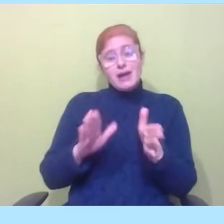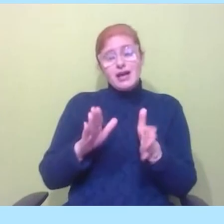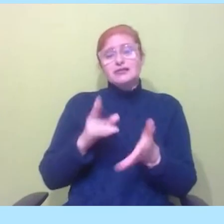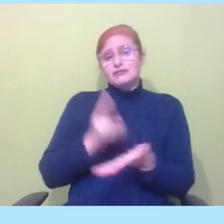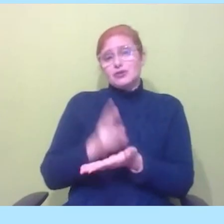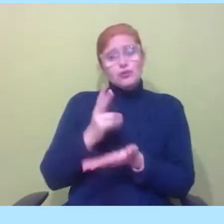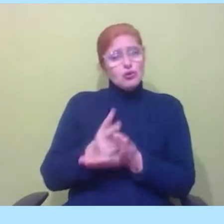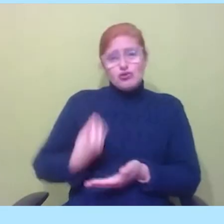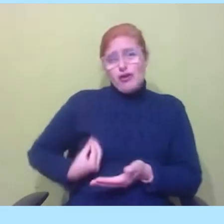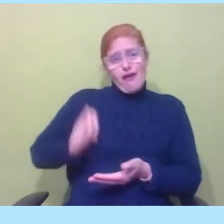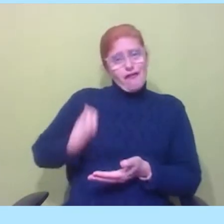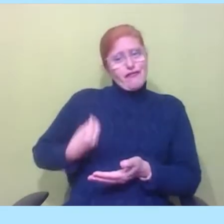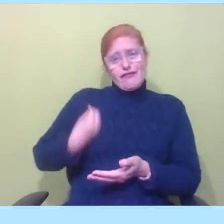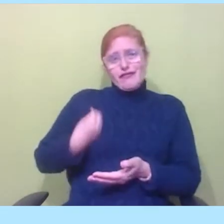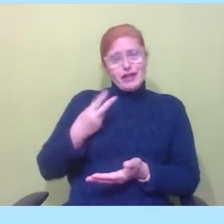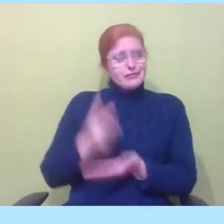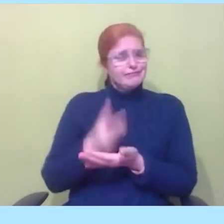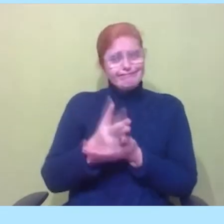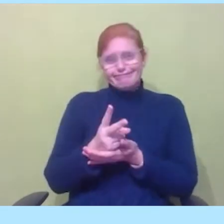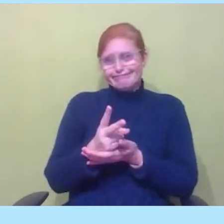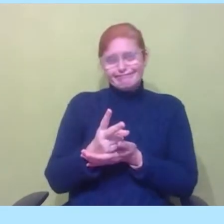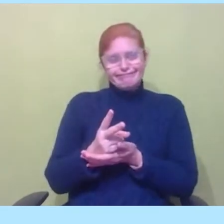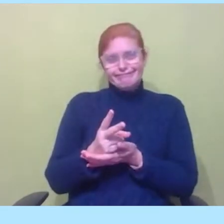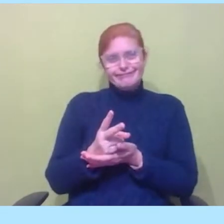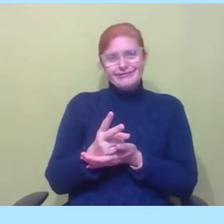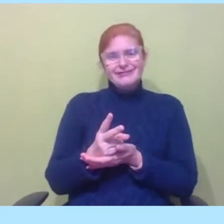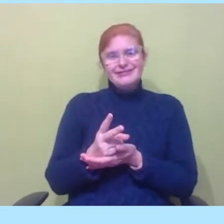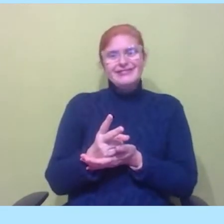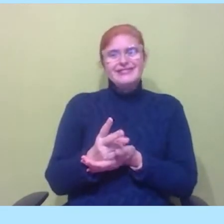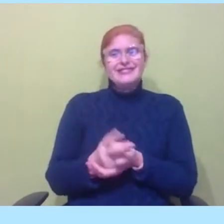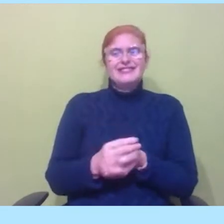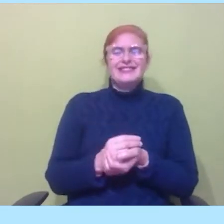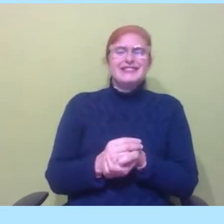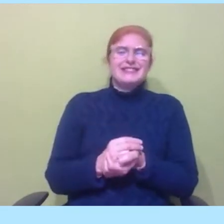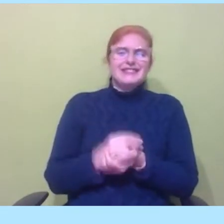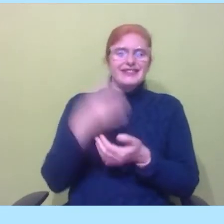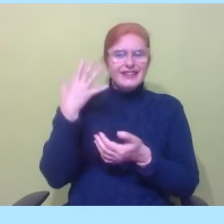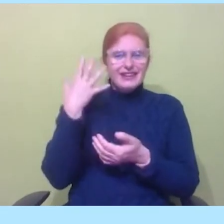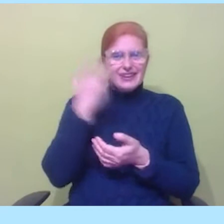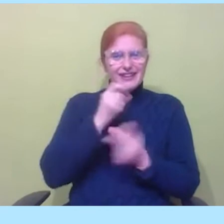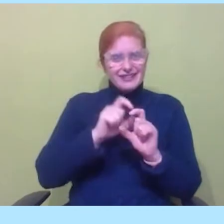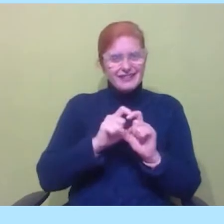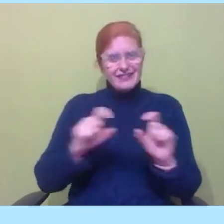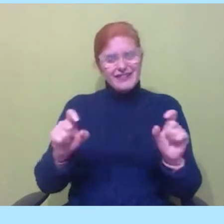colocar aqui essa belíssima frase de Bruna Cury para terminar, porque é isso.